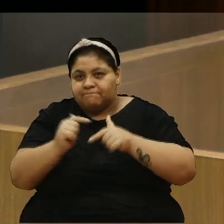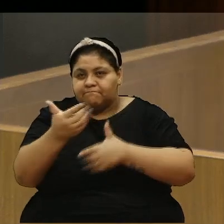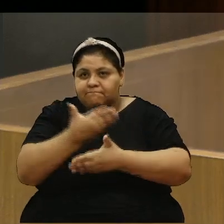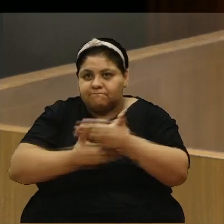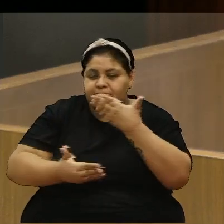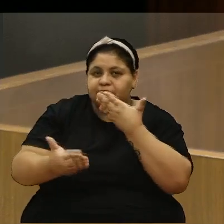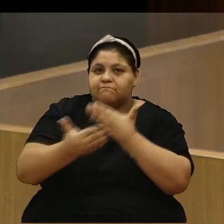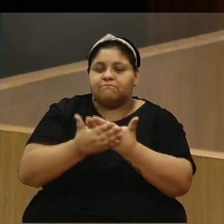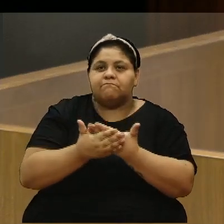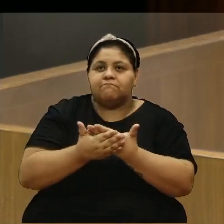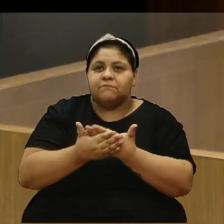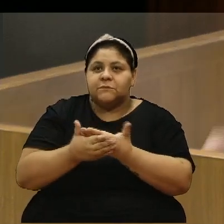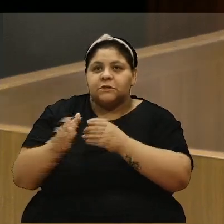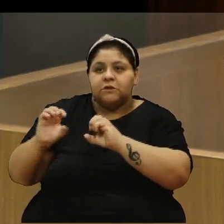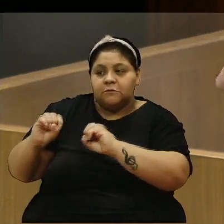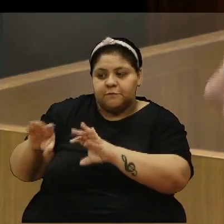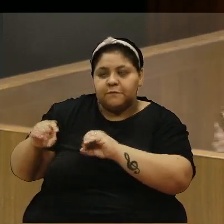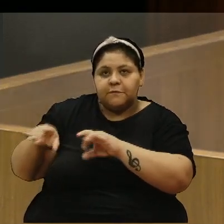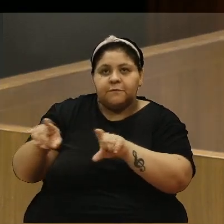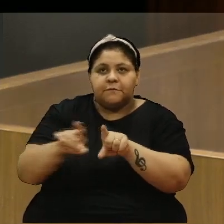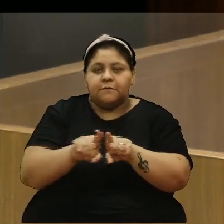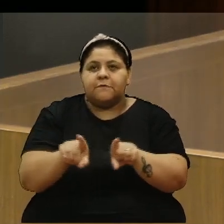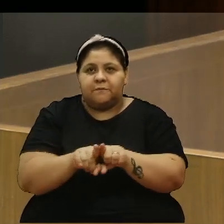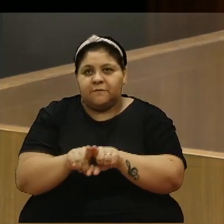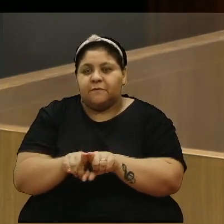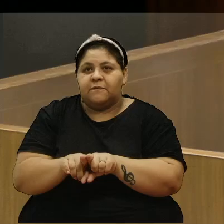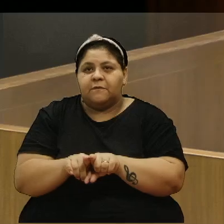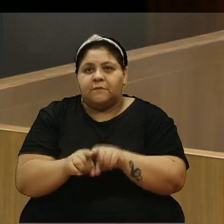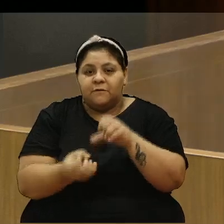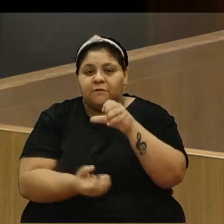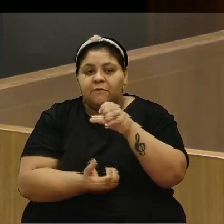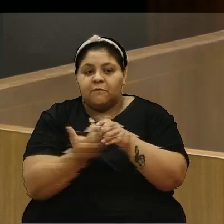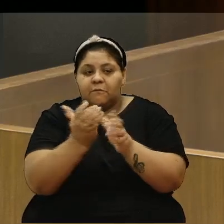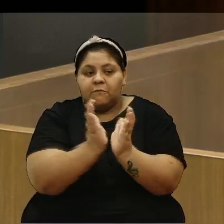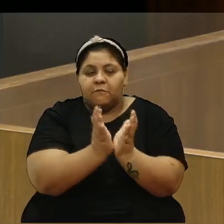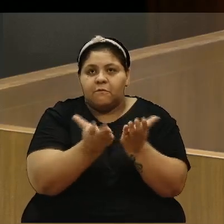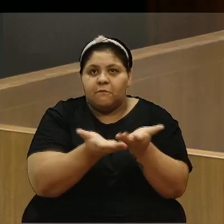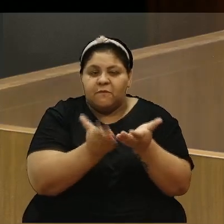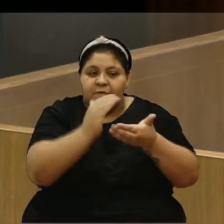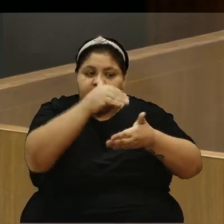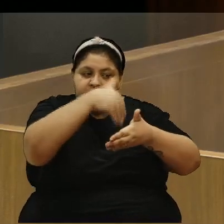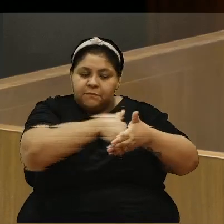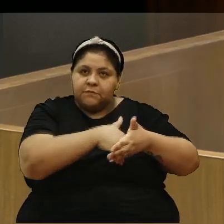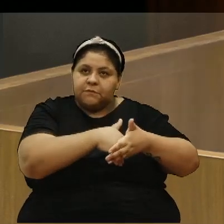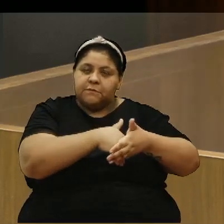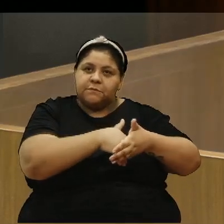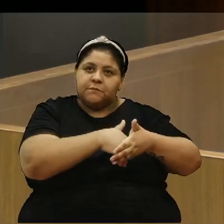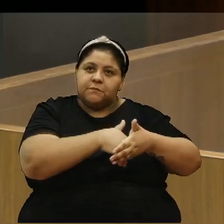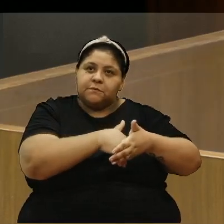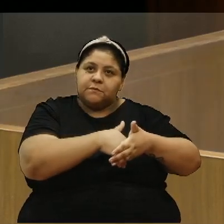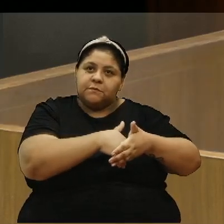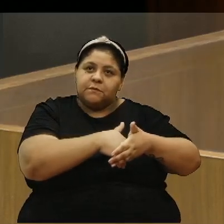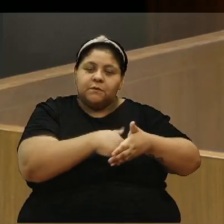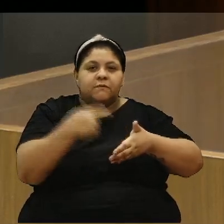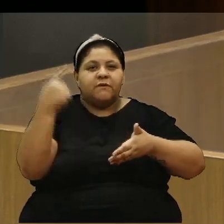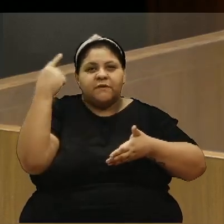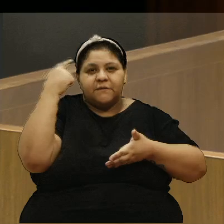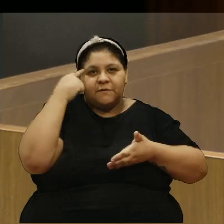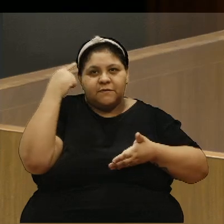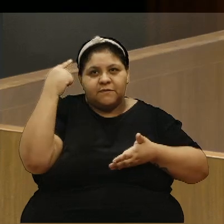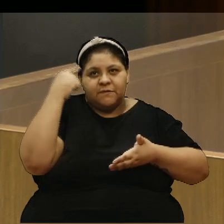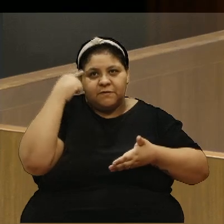questão educativa e também cria uma comissão interna que vai pensar